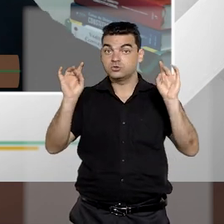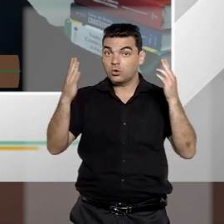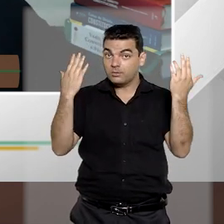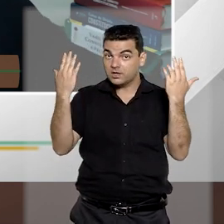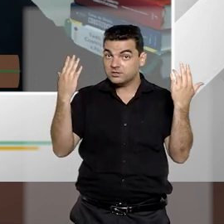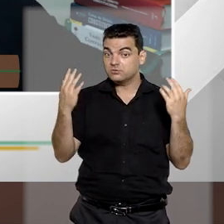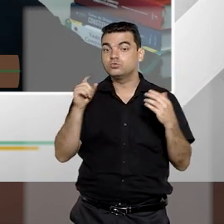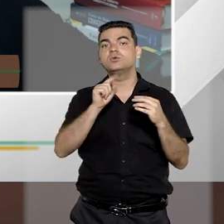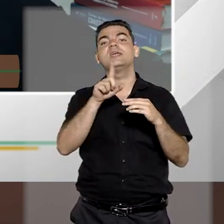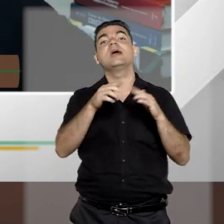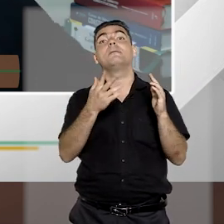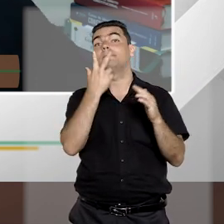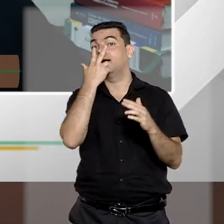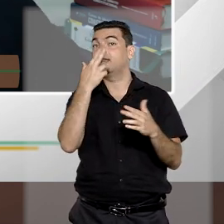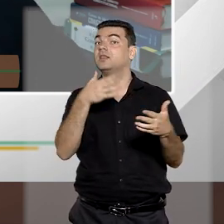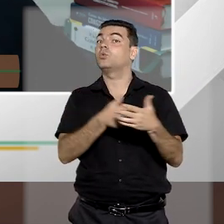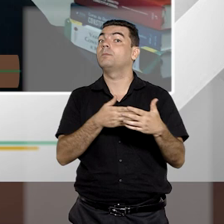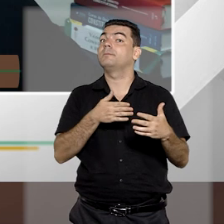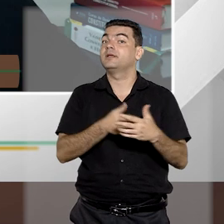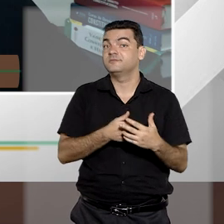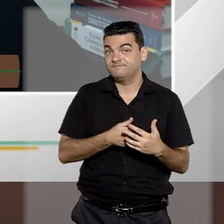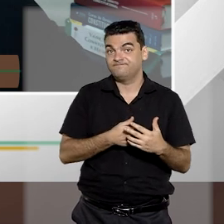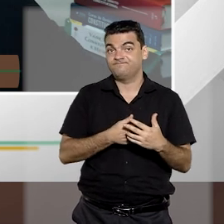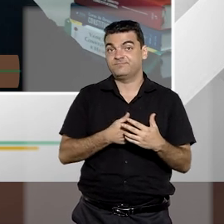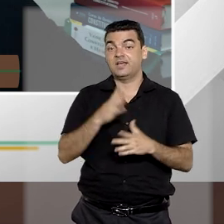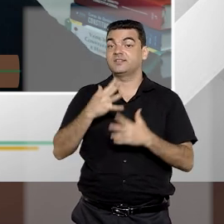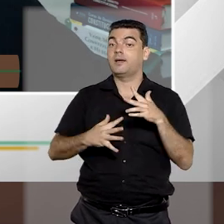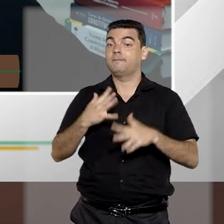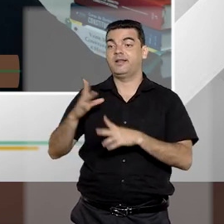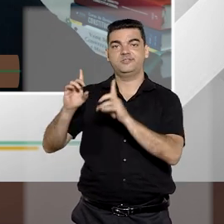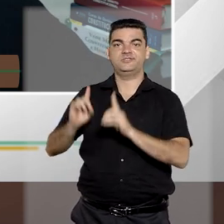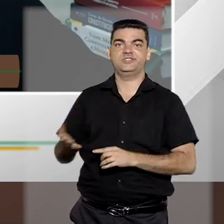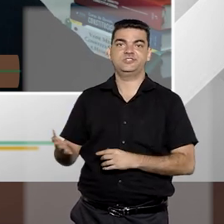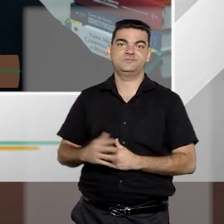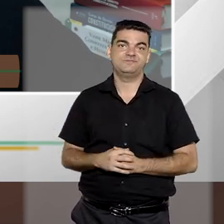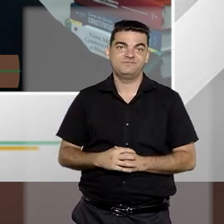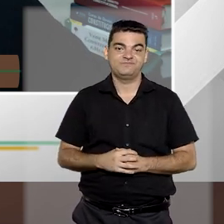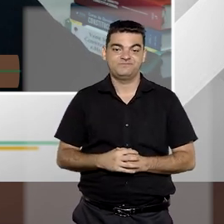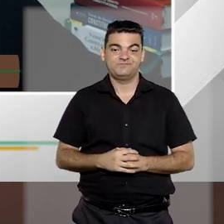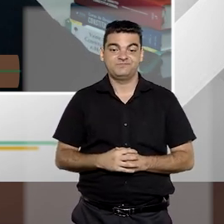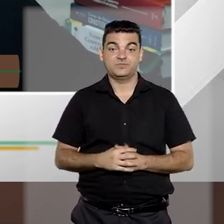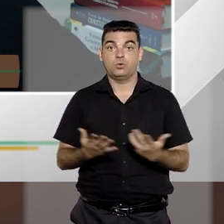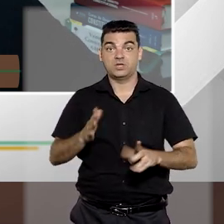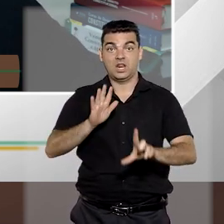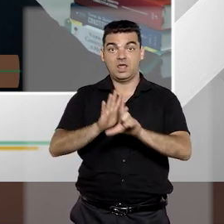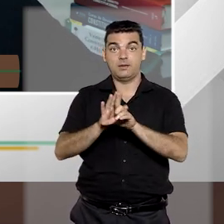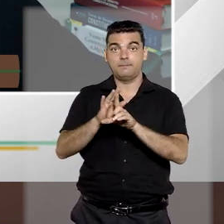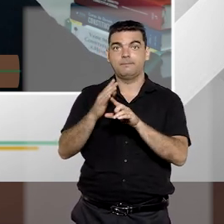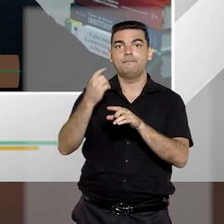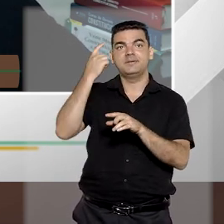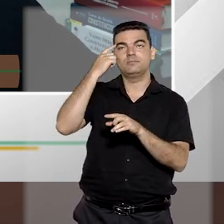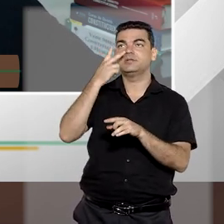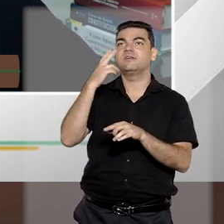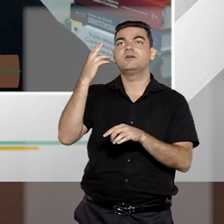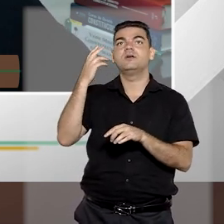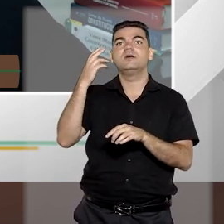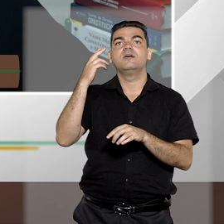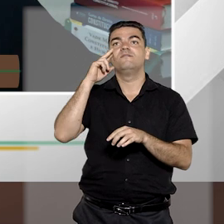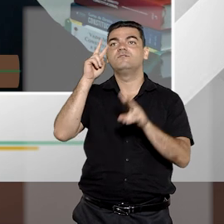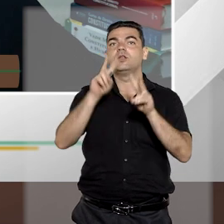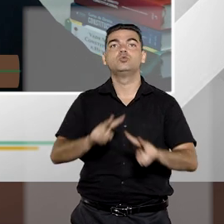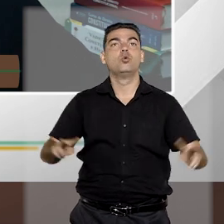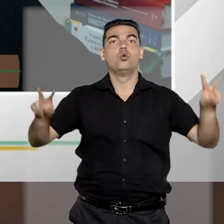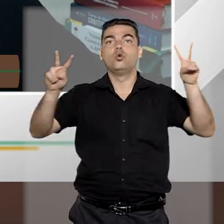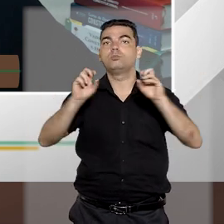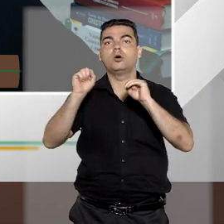daquilo que podem ser ali impedimentos ensejadores de deficiência, tá? Então não tem como o legislador prever, Fátima, né, todos os